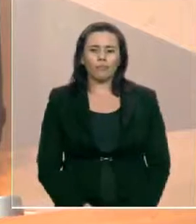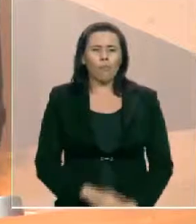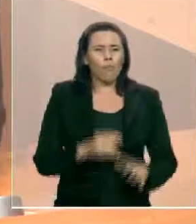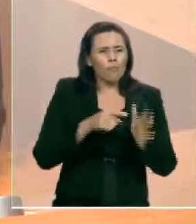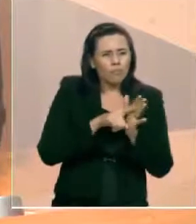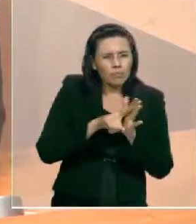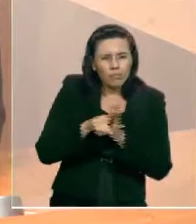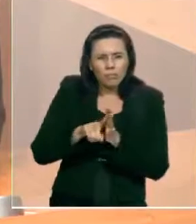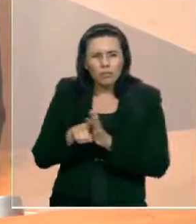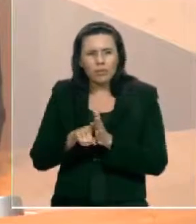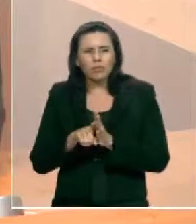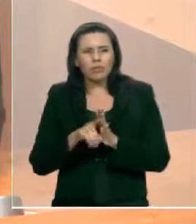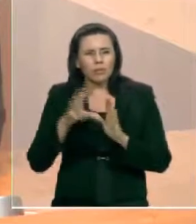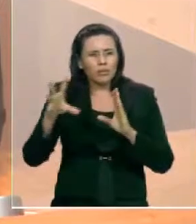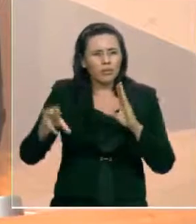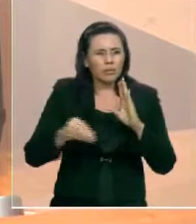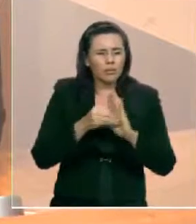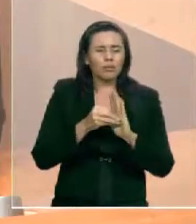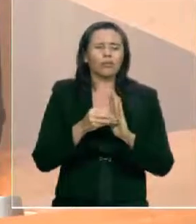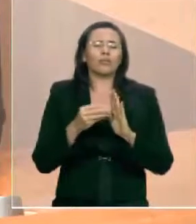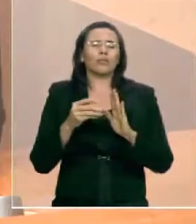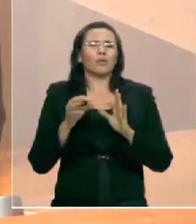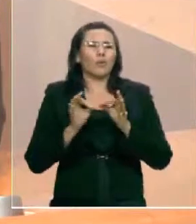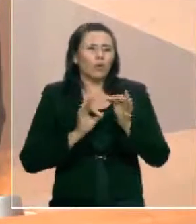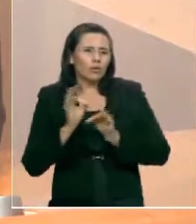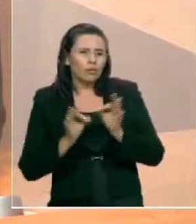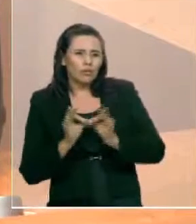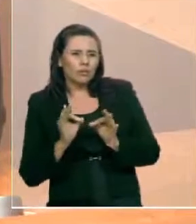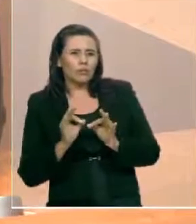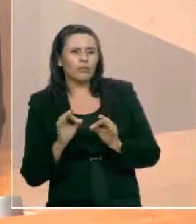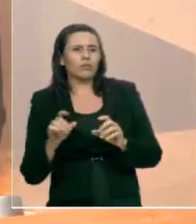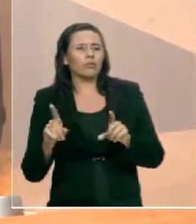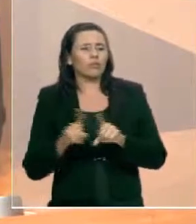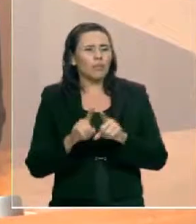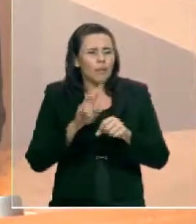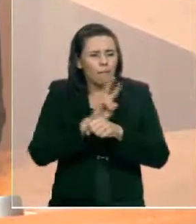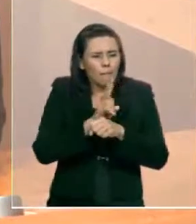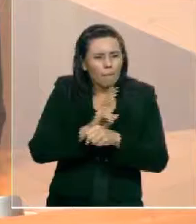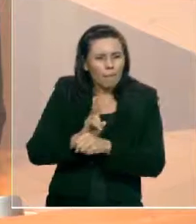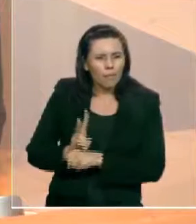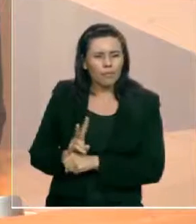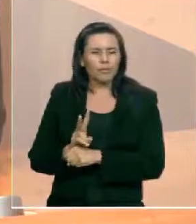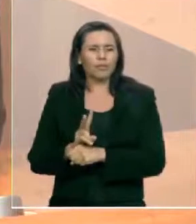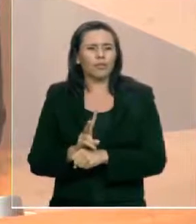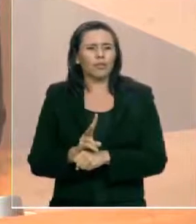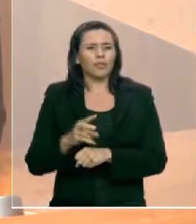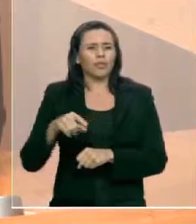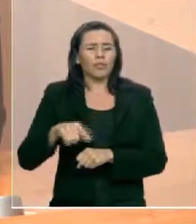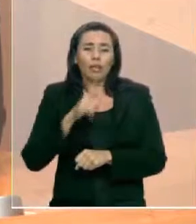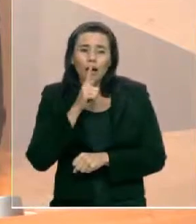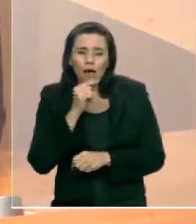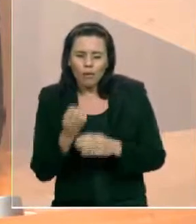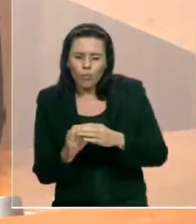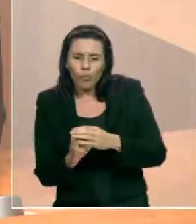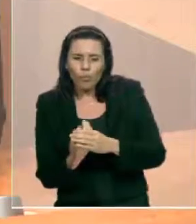catalogação, recuperação e preservação das nascentes de água dos